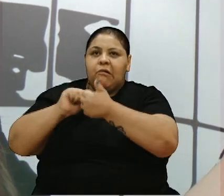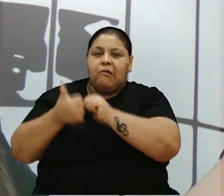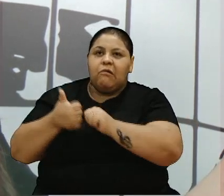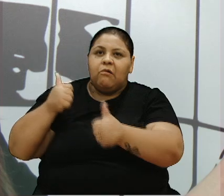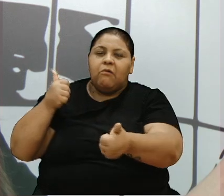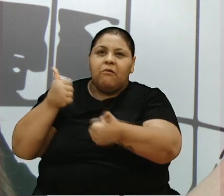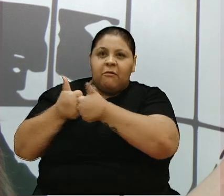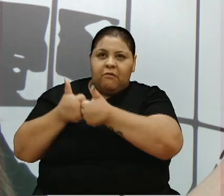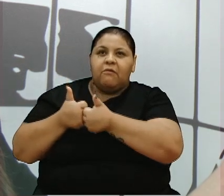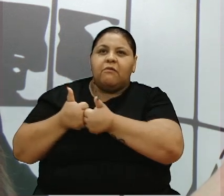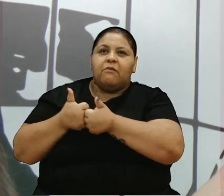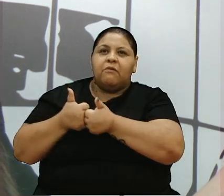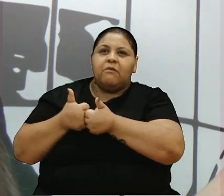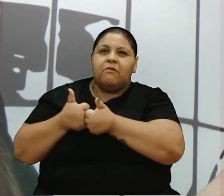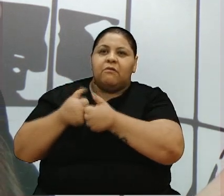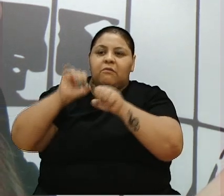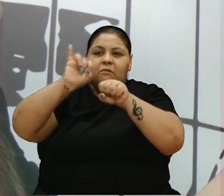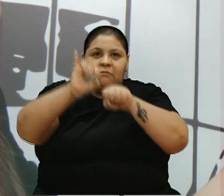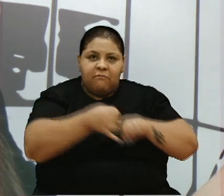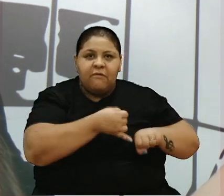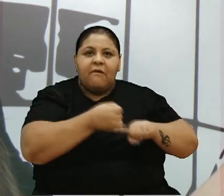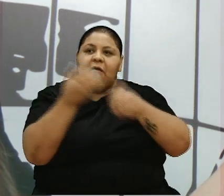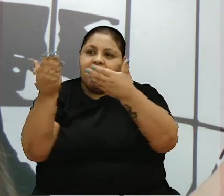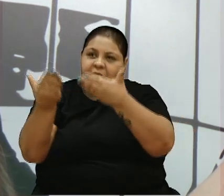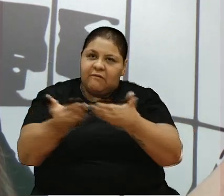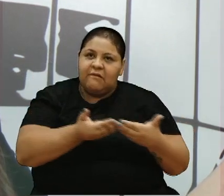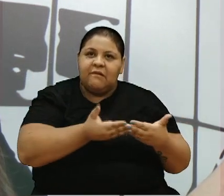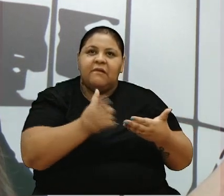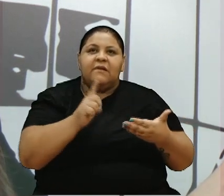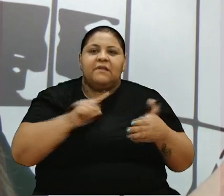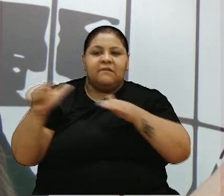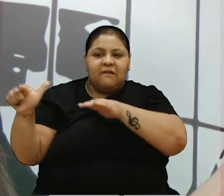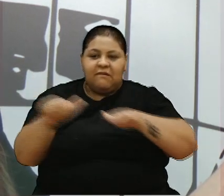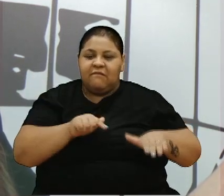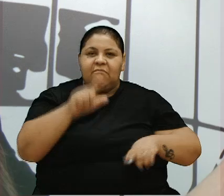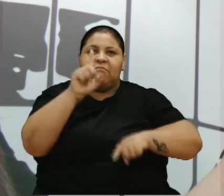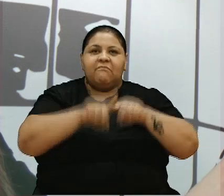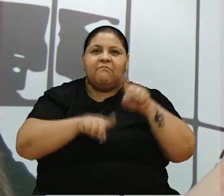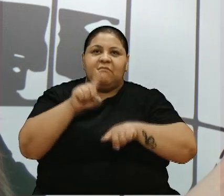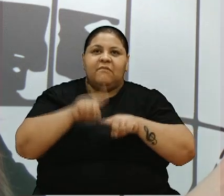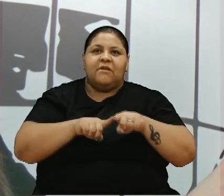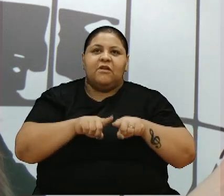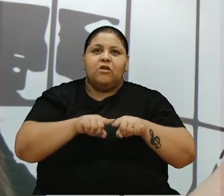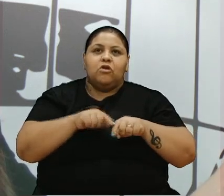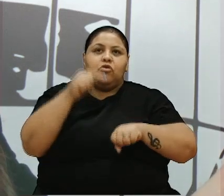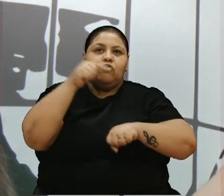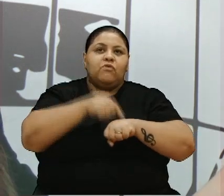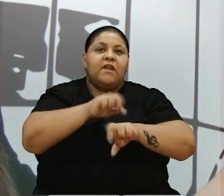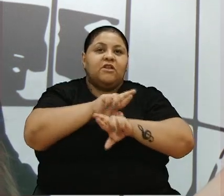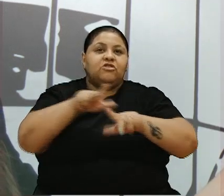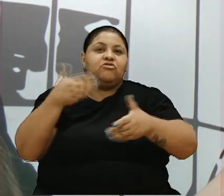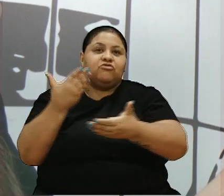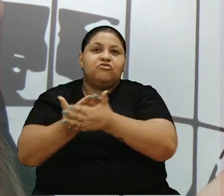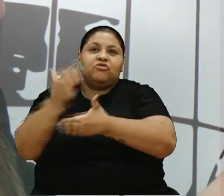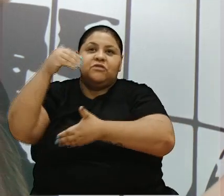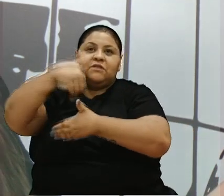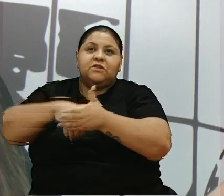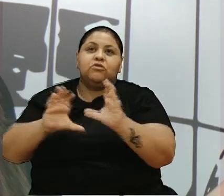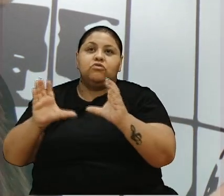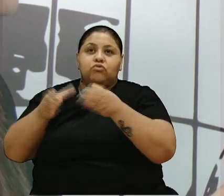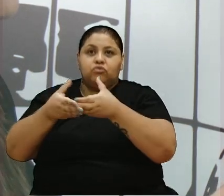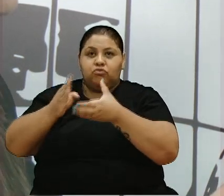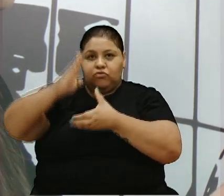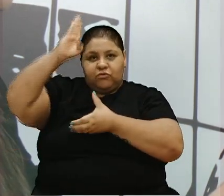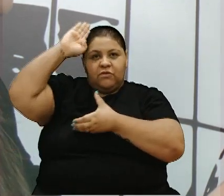com essa questão do jiu-jitsu, é muito bem-vindo para que eles tenham a semana toda de atividades no contraturno escolar dentro do Batalhão de Bombeiro Militar. Aqui